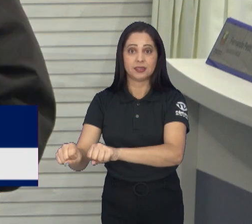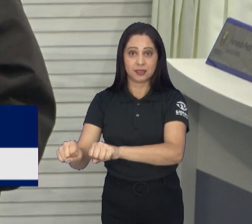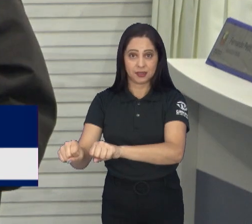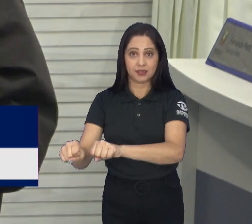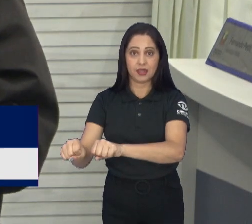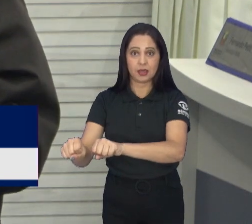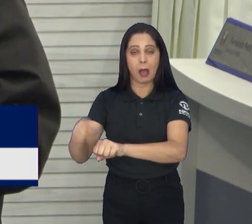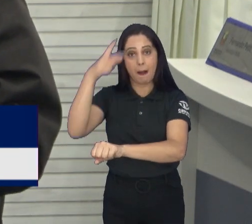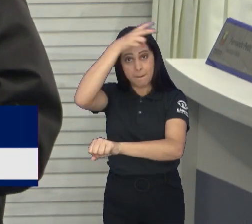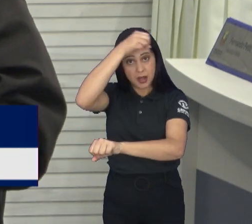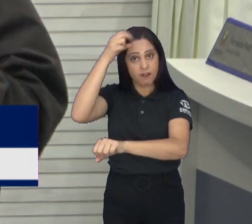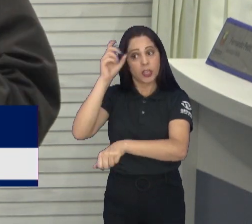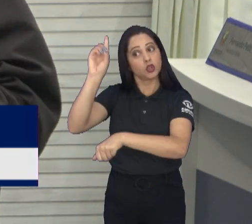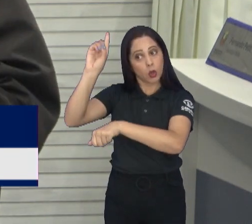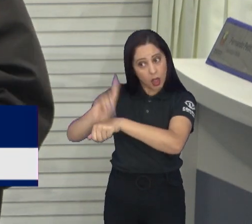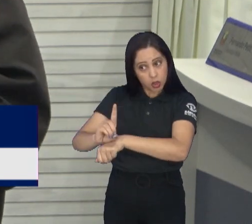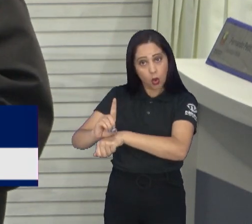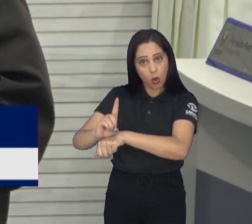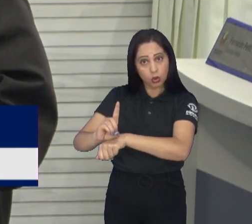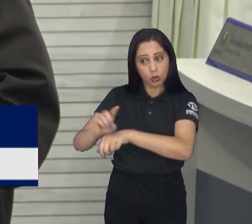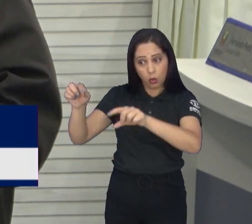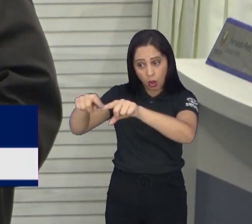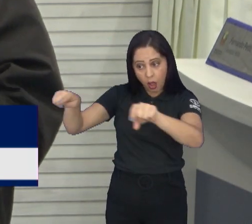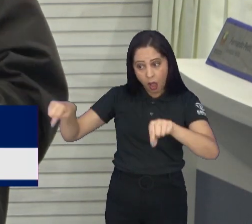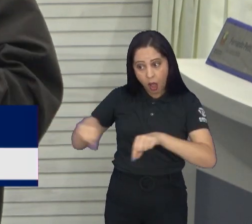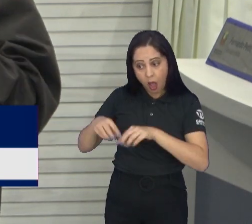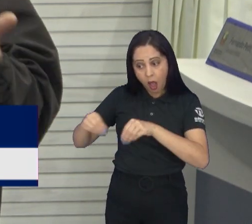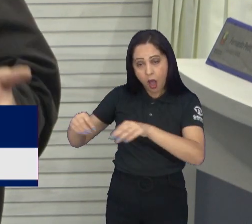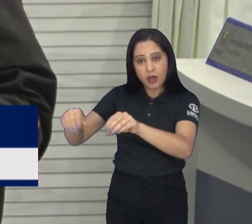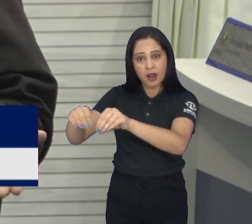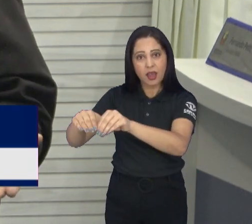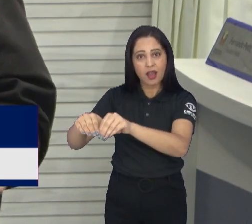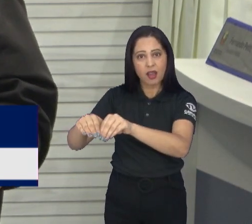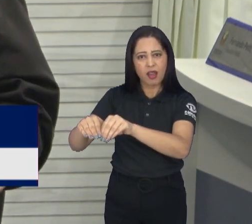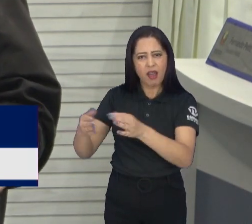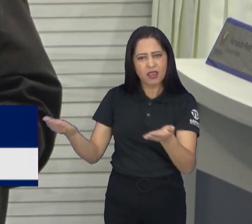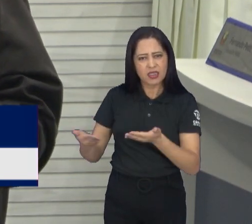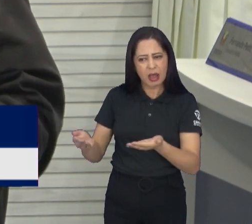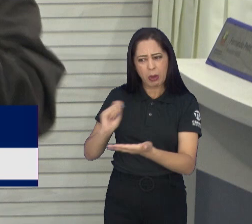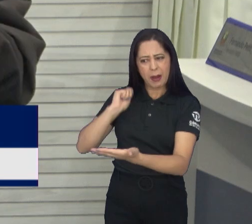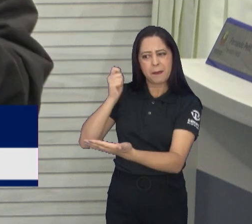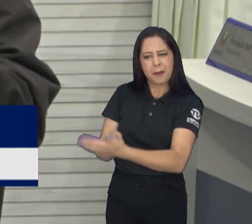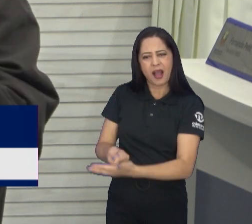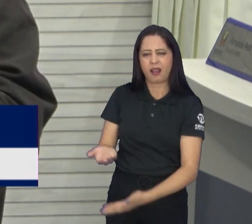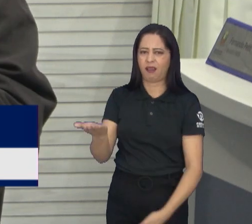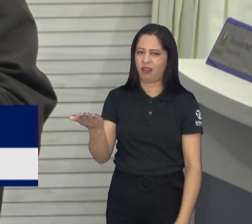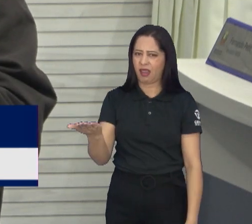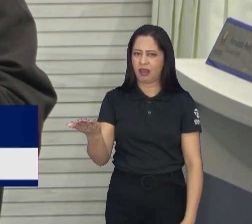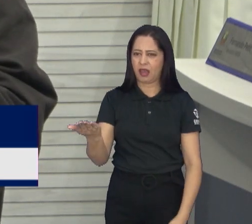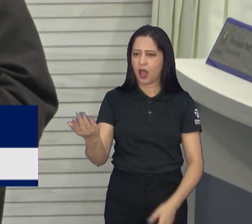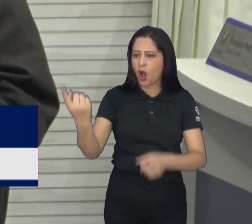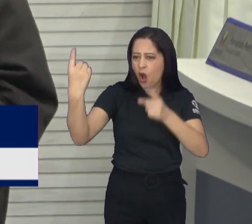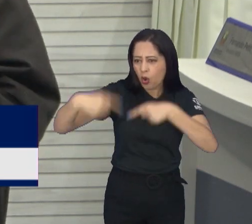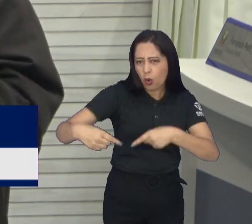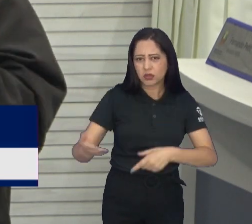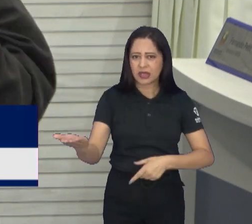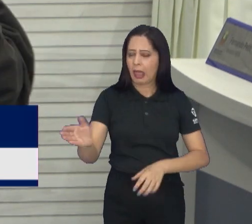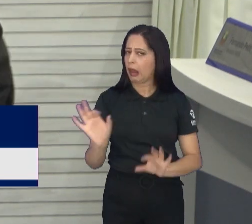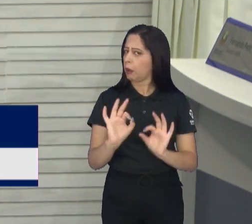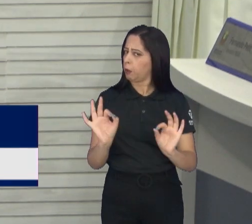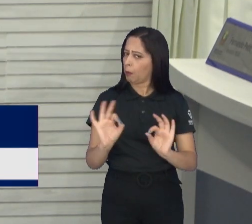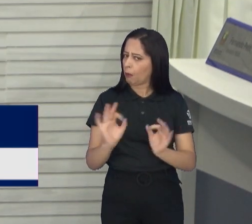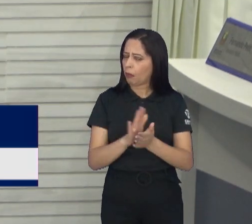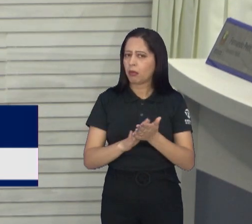as benfeitorias nesse terreno invadido, e agora ela é indenizada, né? Nada contra ela, na verdade, né? Mas é